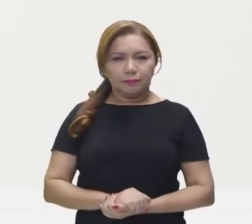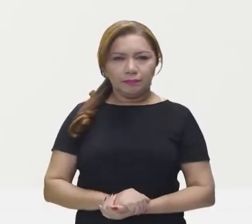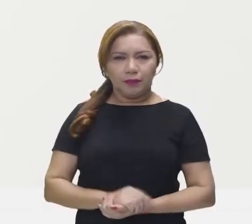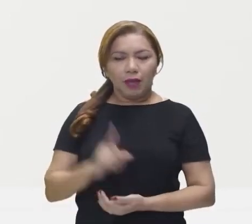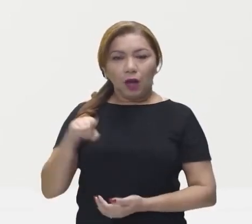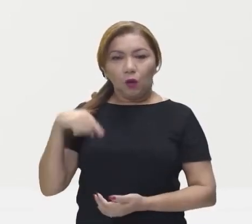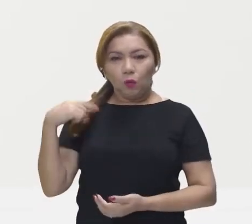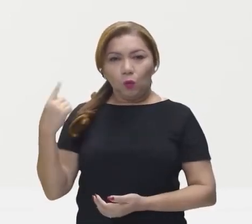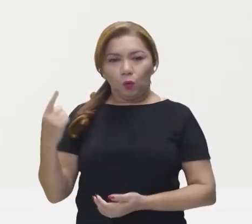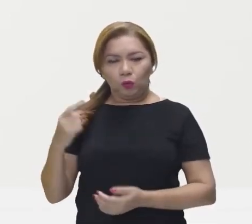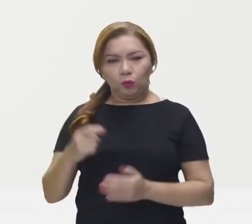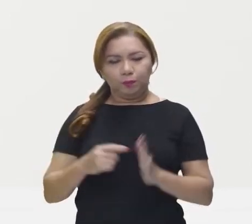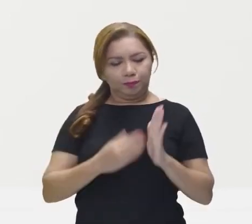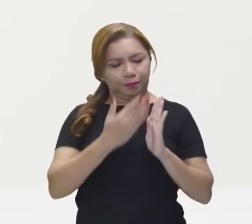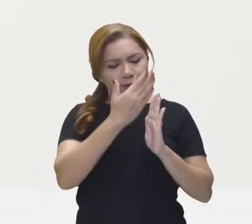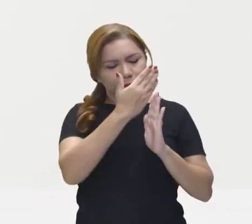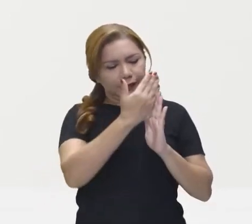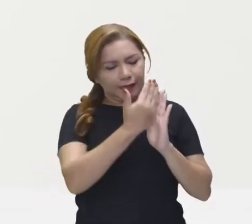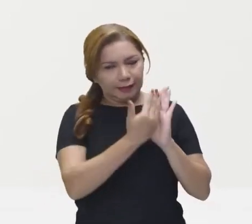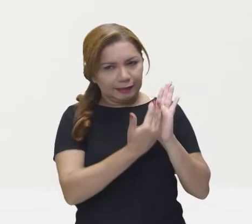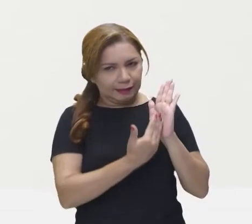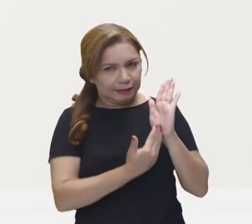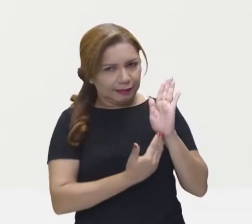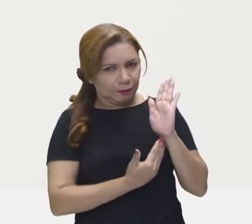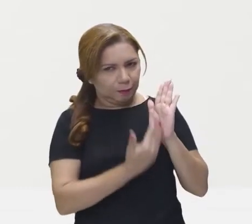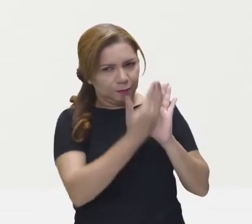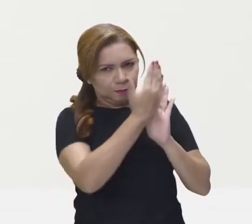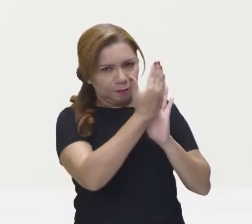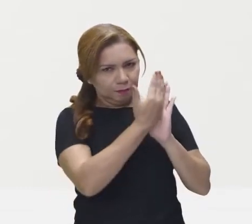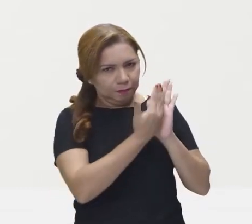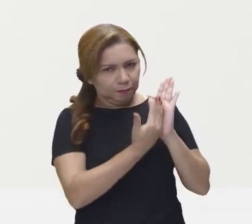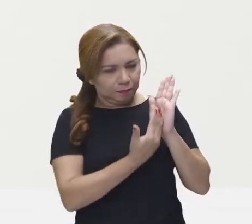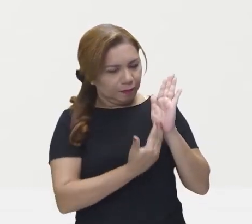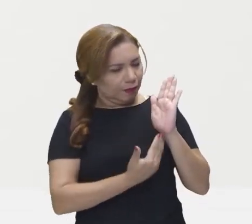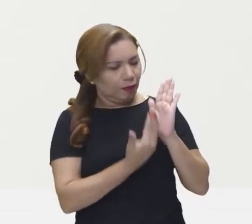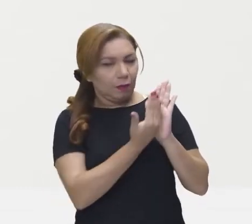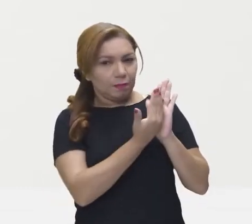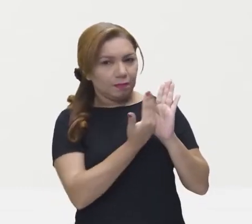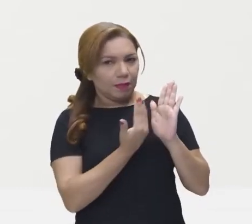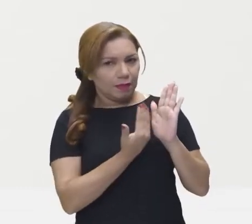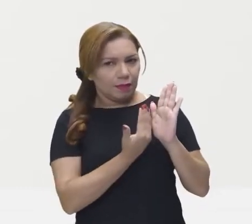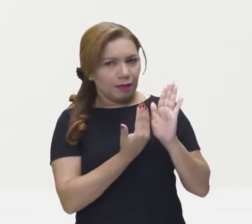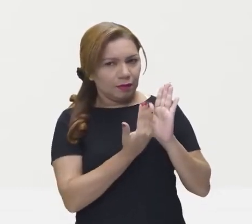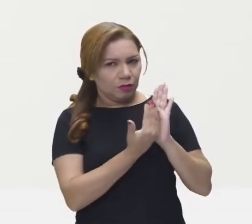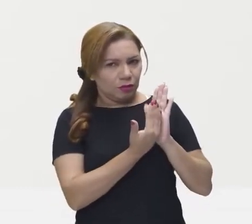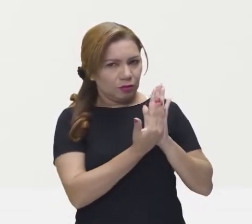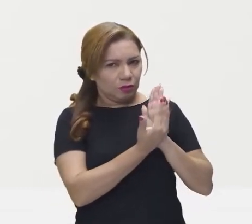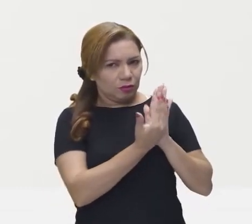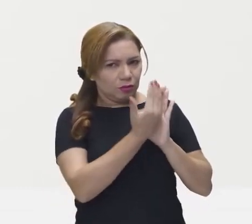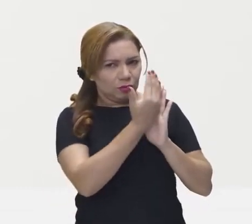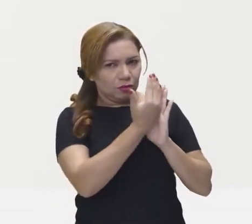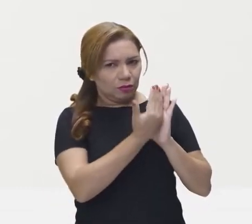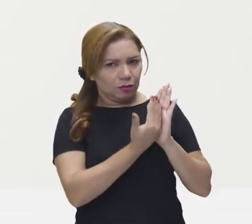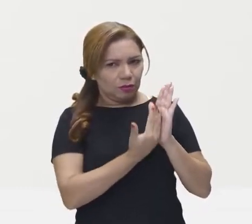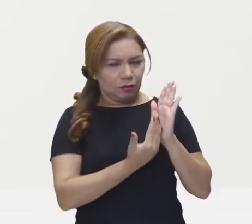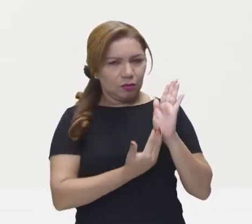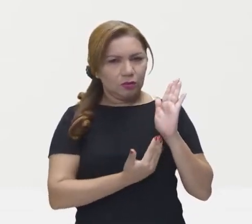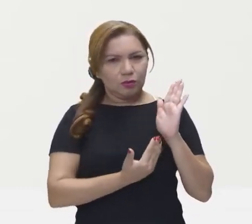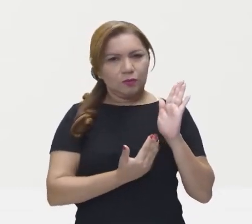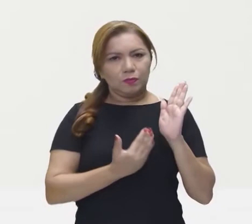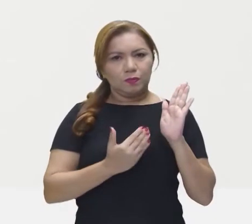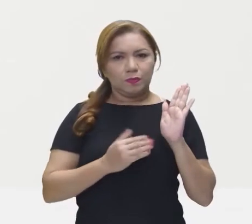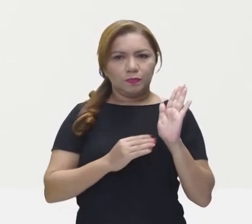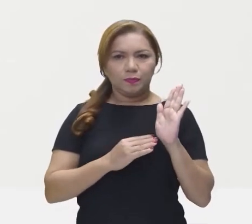aí um outro formato. Um formato aí retangular. Nós temos aí. Então, se eu tenho 25 metros aqui na base, eu